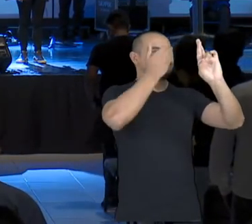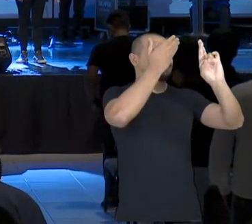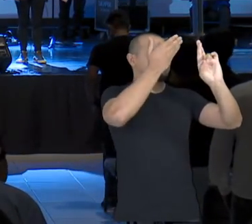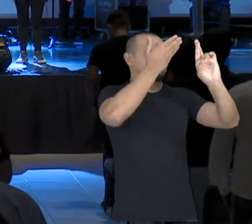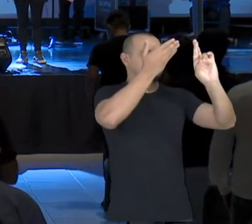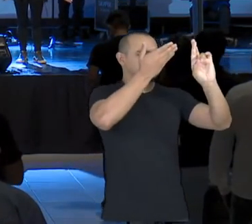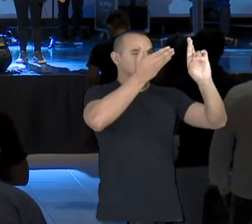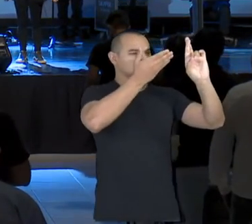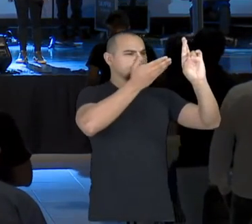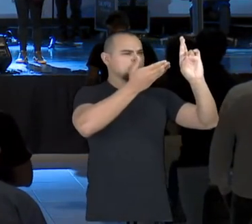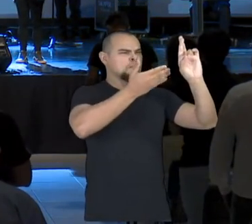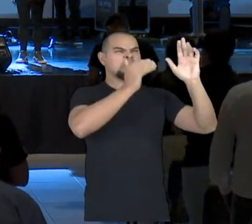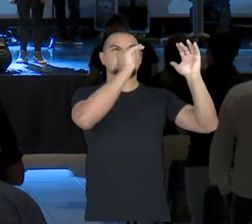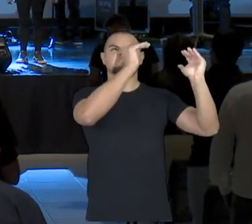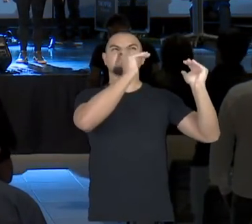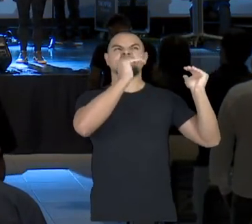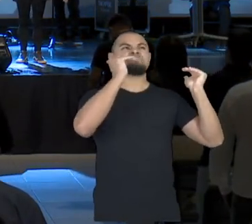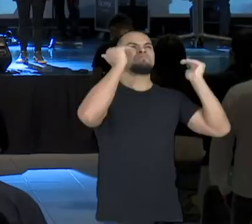Sobre todas as coisas,